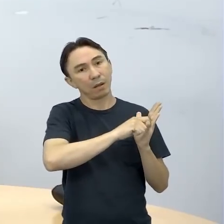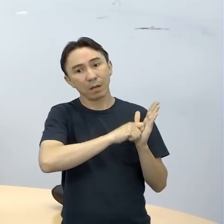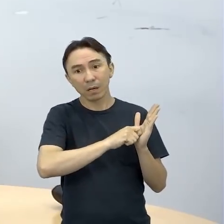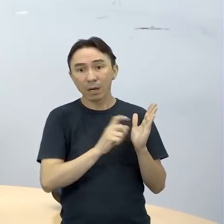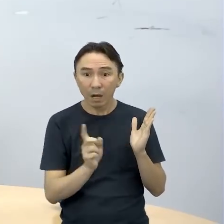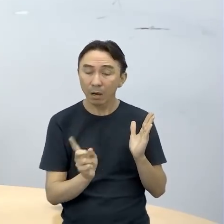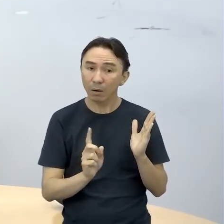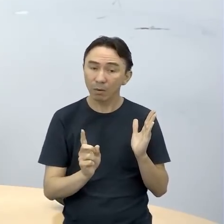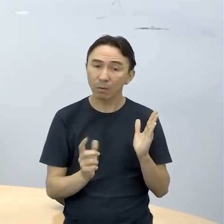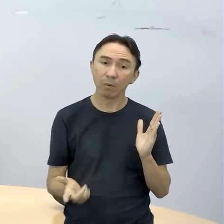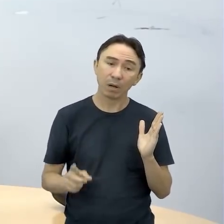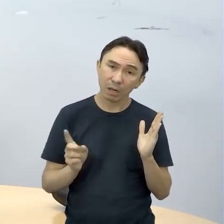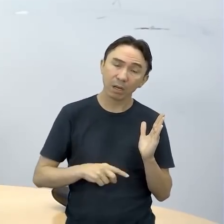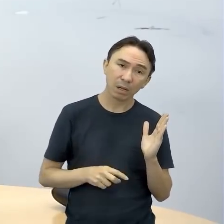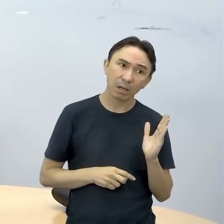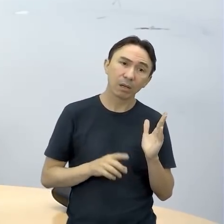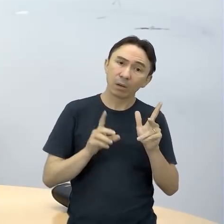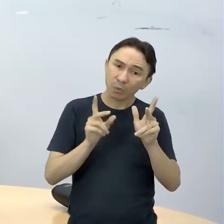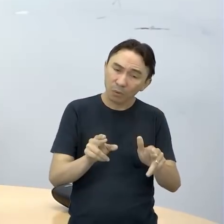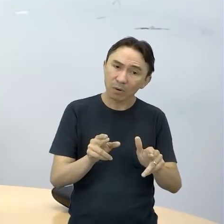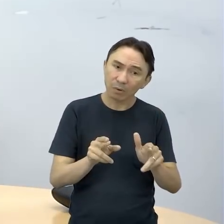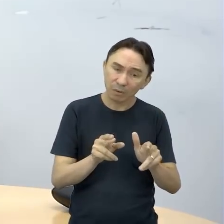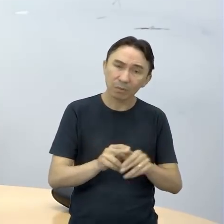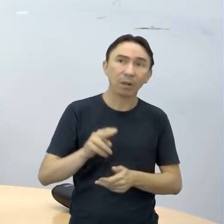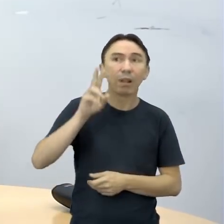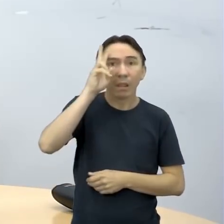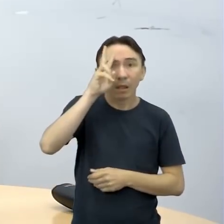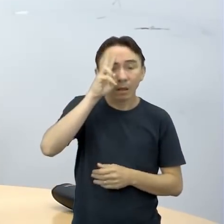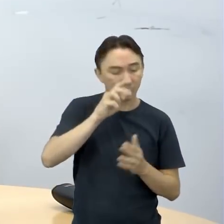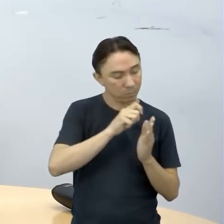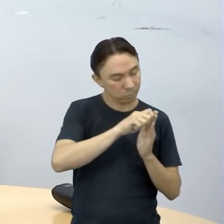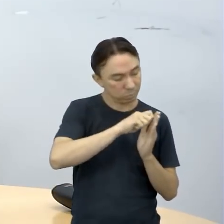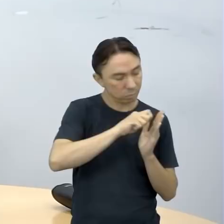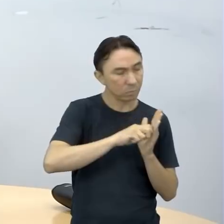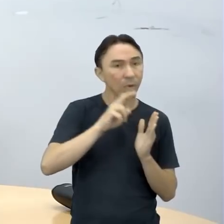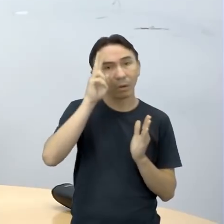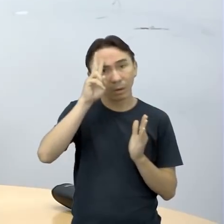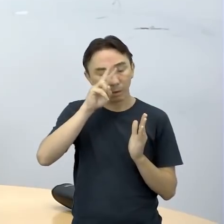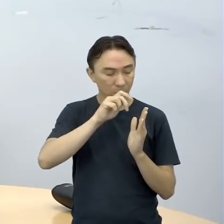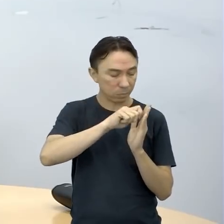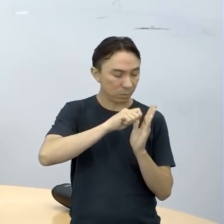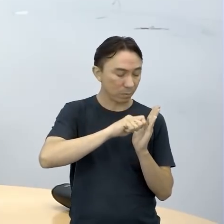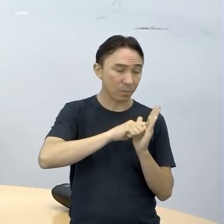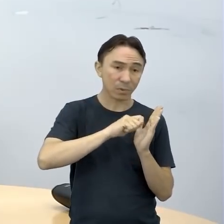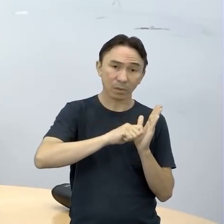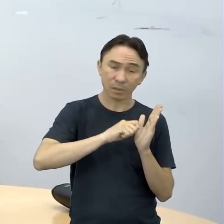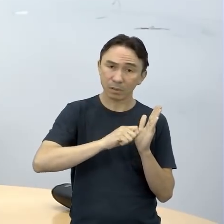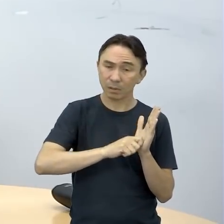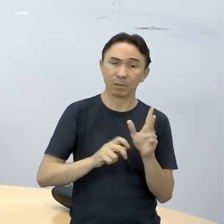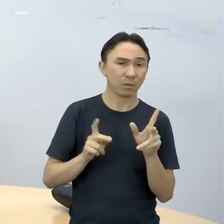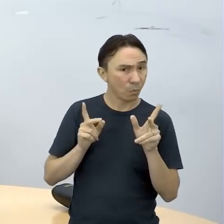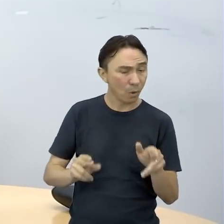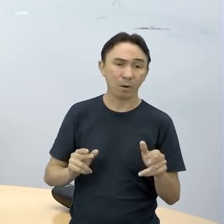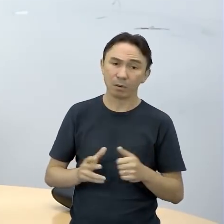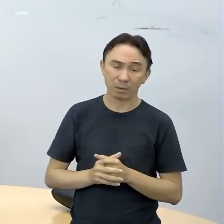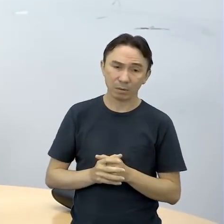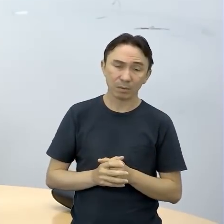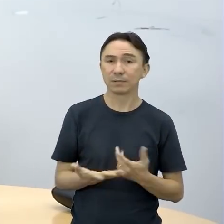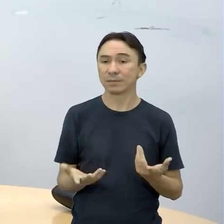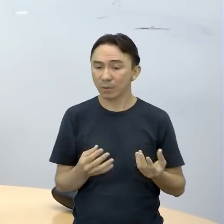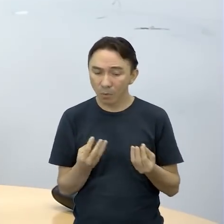mesmo, em que o estudante vá fazer todas as anotações pertinentes àquele componente curricular e descrever